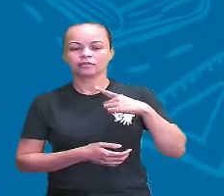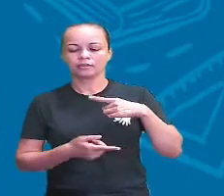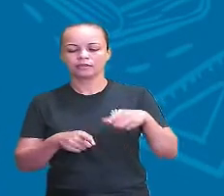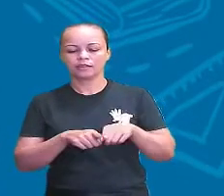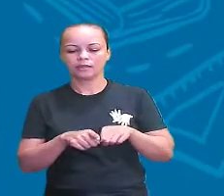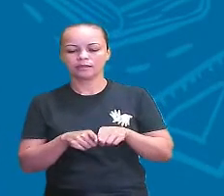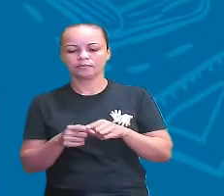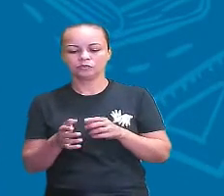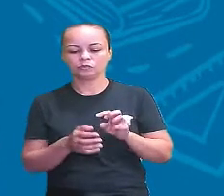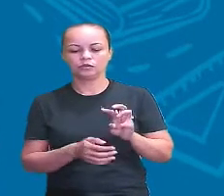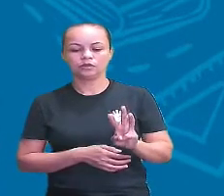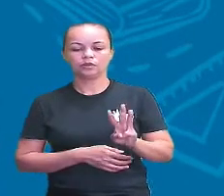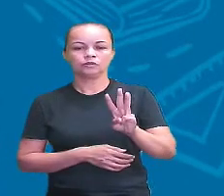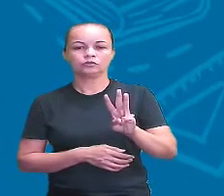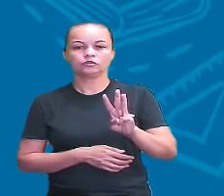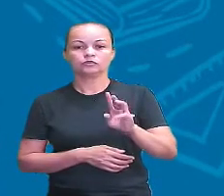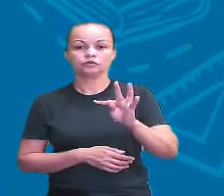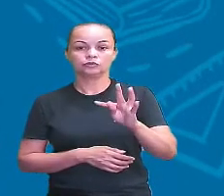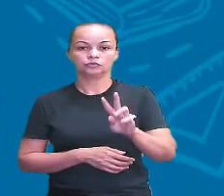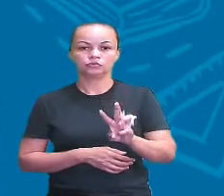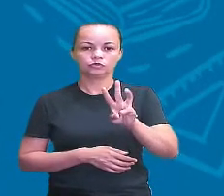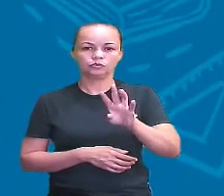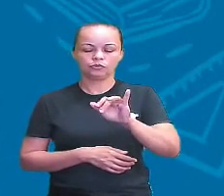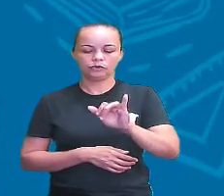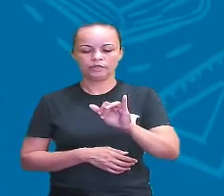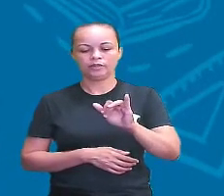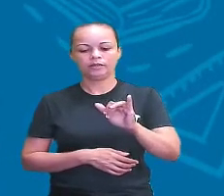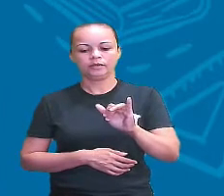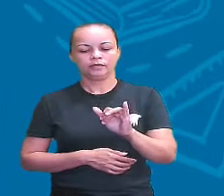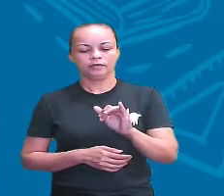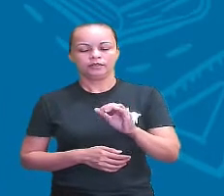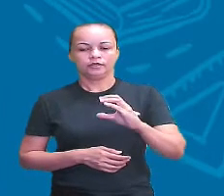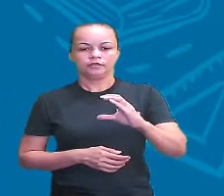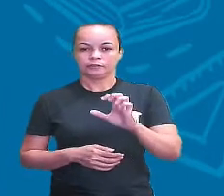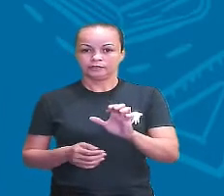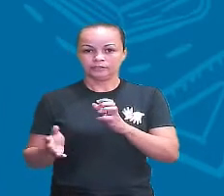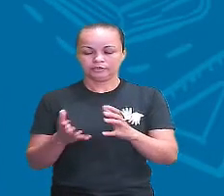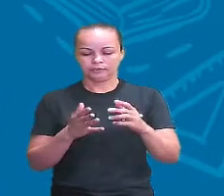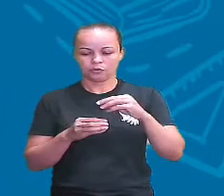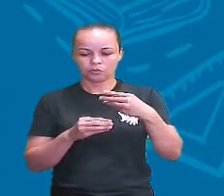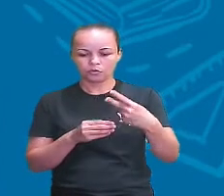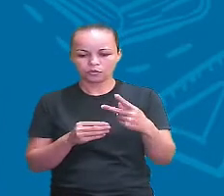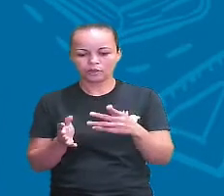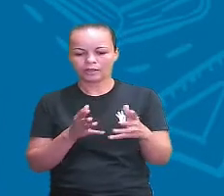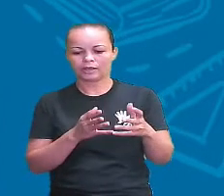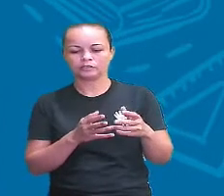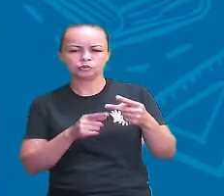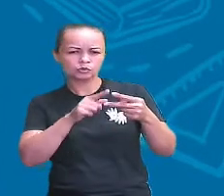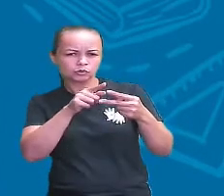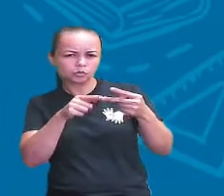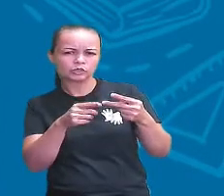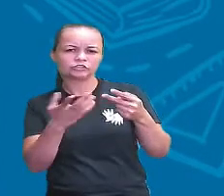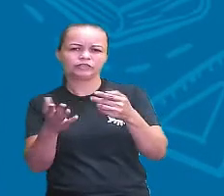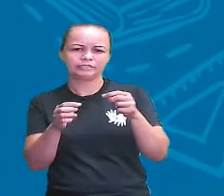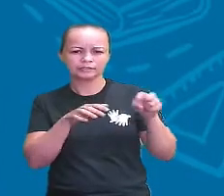twice a week, 2 vezes por semana, colocando aí a week. 3 times, quando a gente está